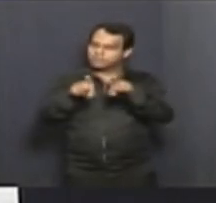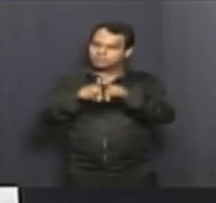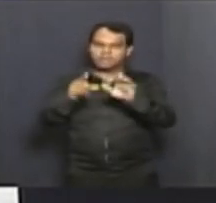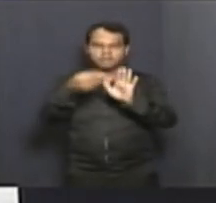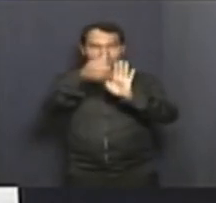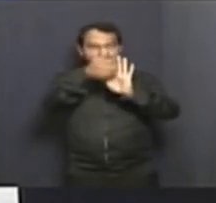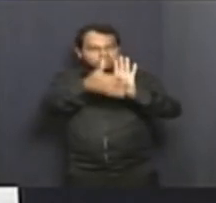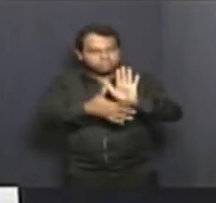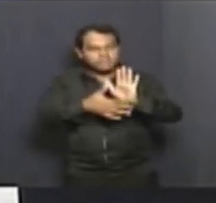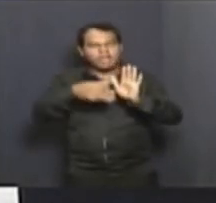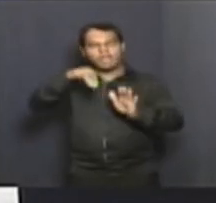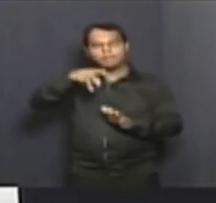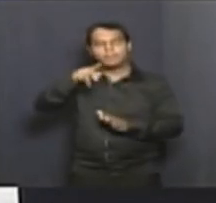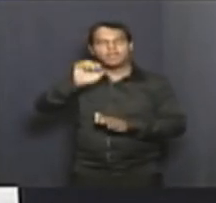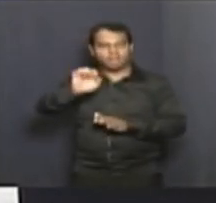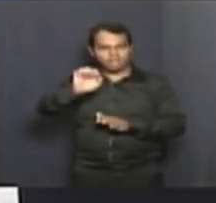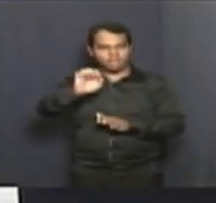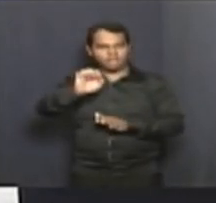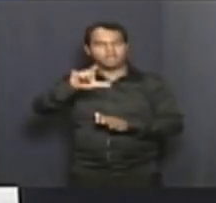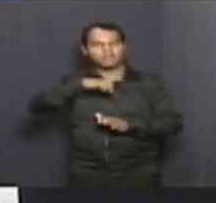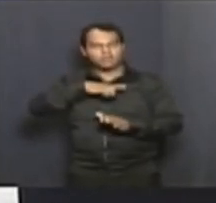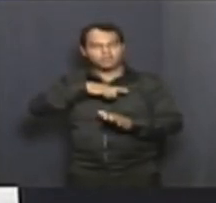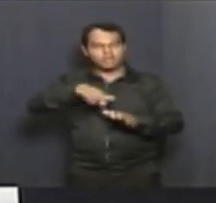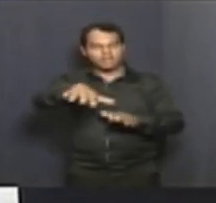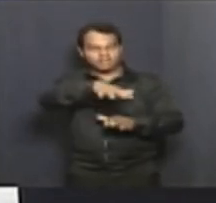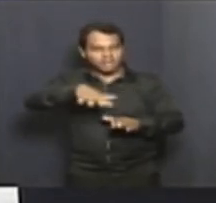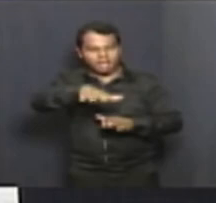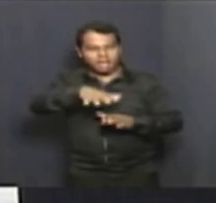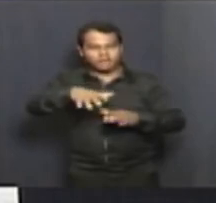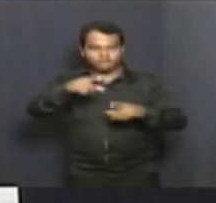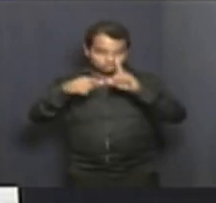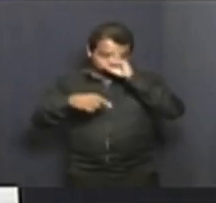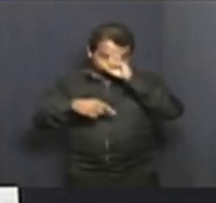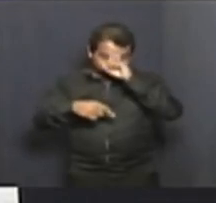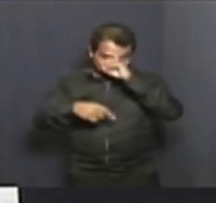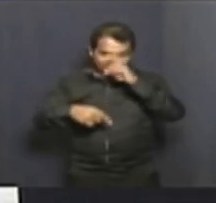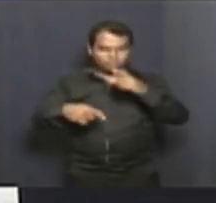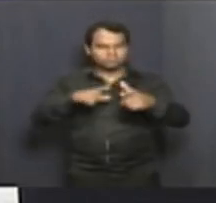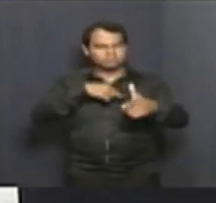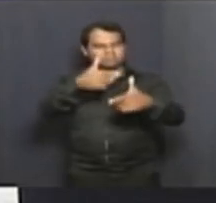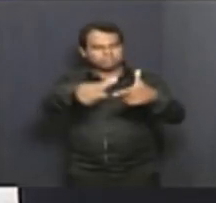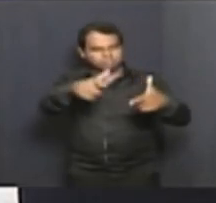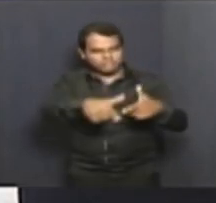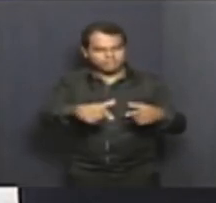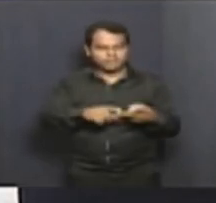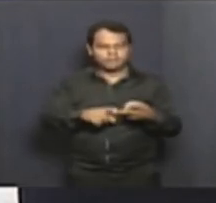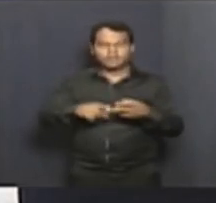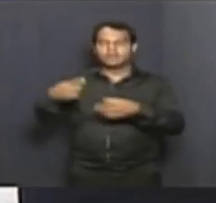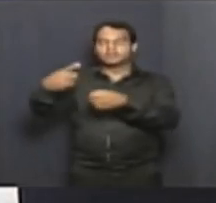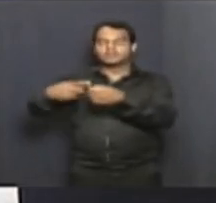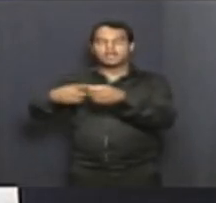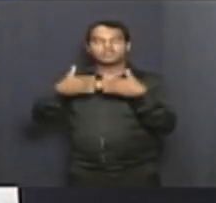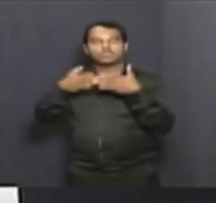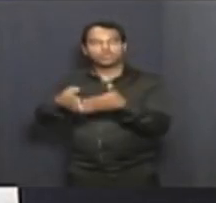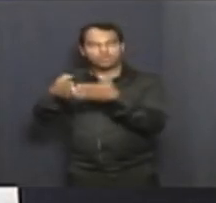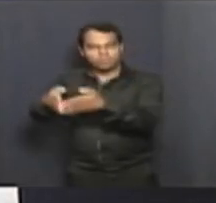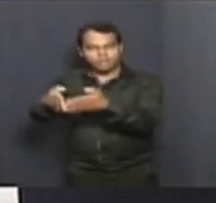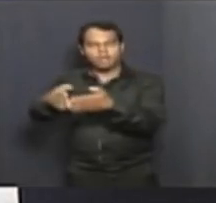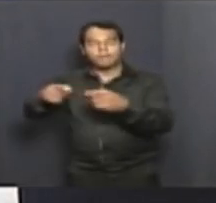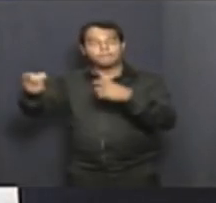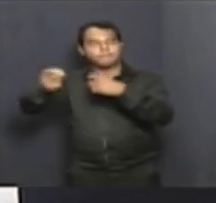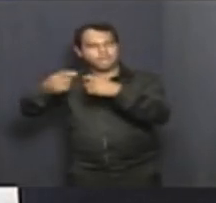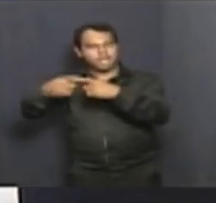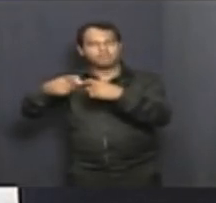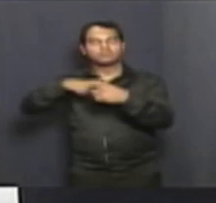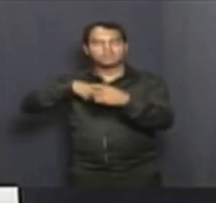e bem contra cenário de guerra no hospital da vida em corumbá os médicos estão lá neste momento de greve principalmente